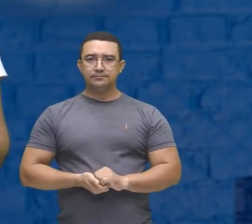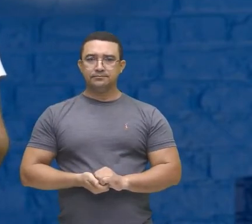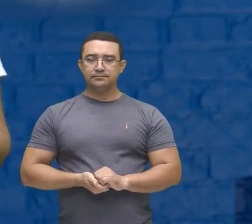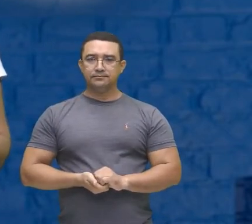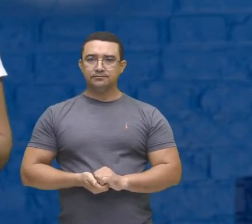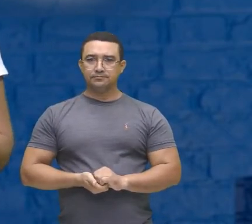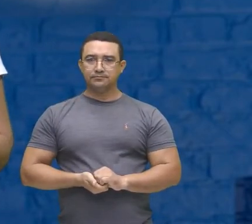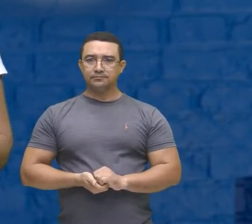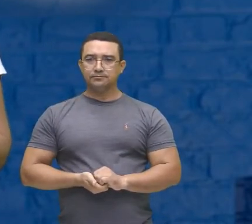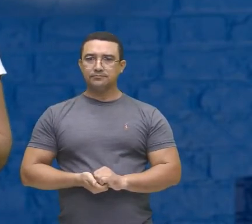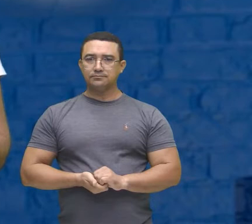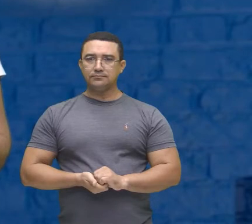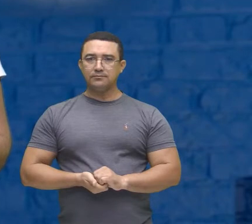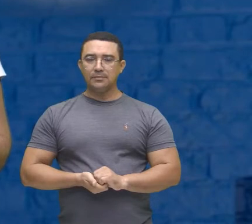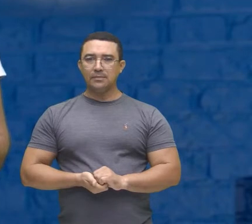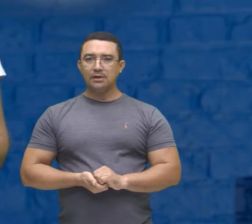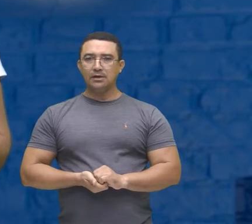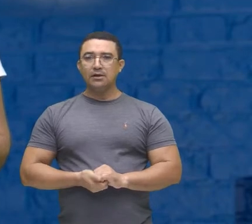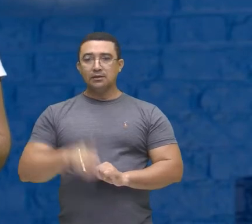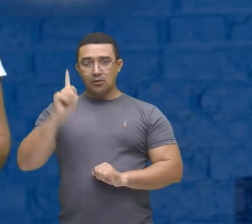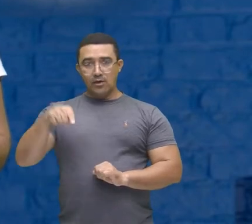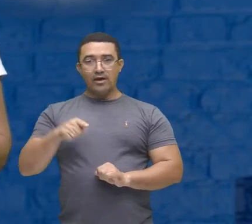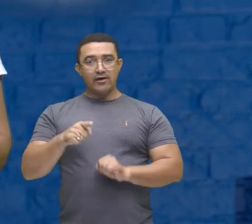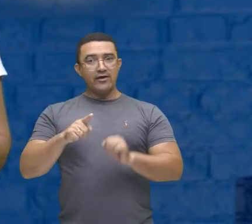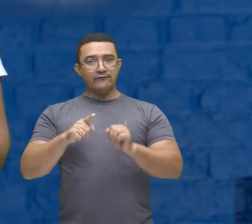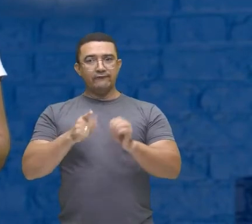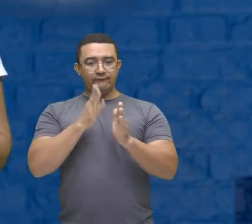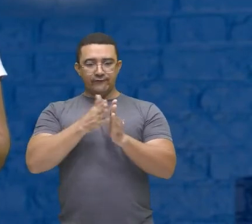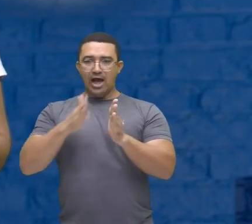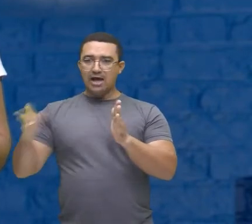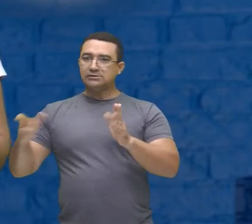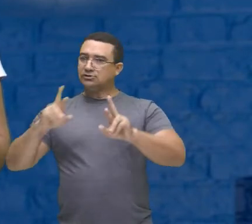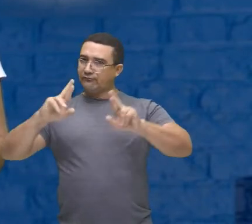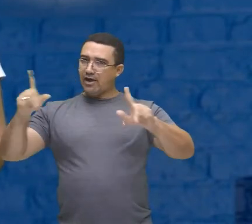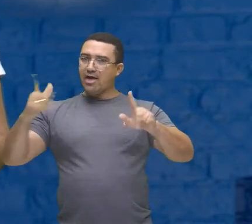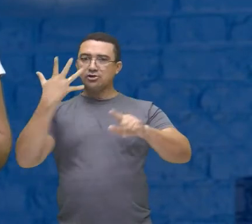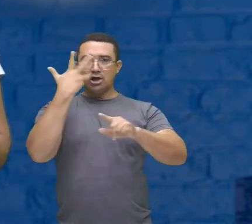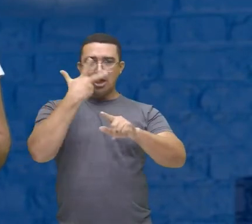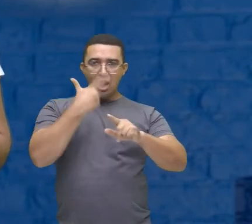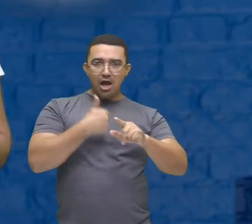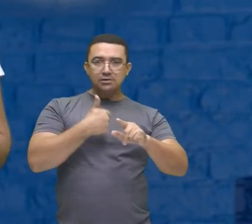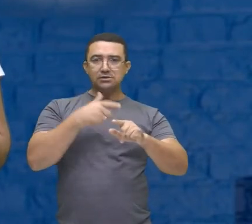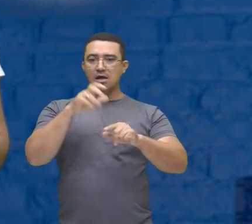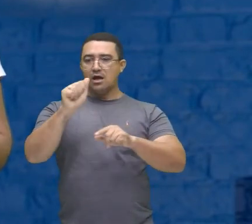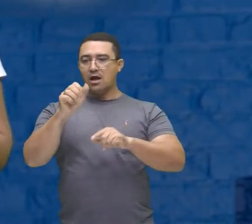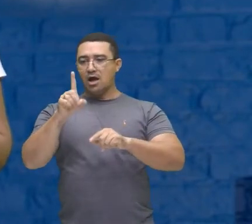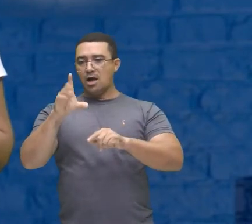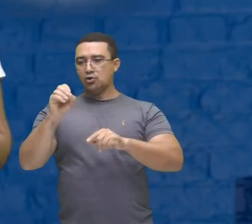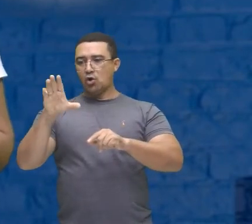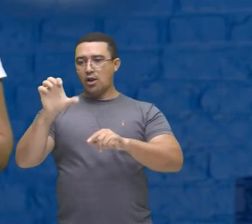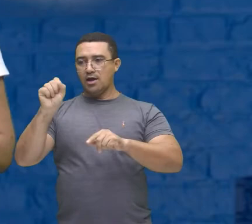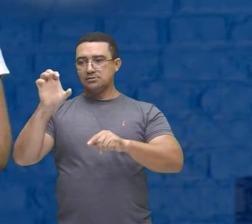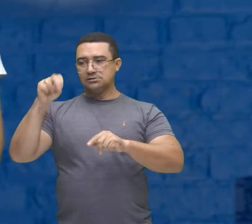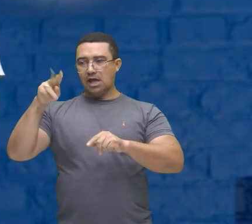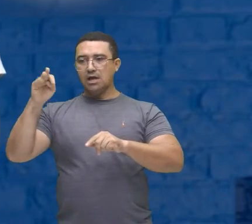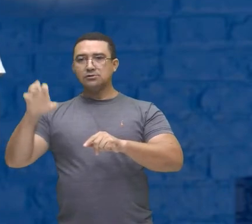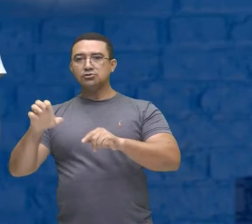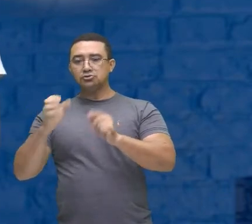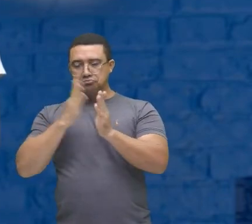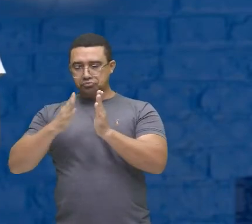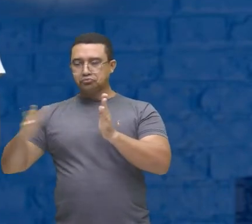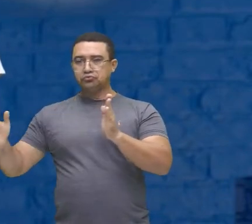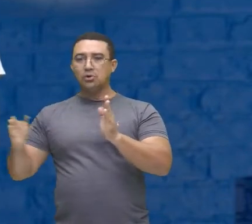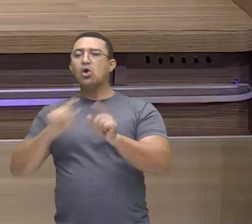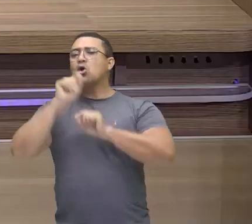adolescente, o senhor acabou de dizer que são fases distintas, né, mas com quantos anos então a criança pode tornar-se adolescente? Como é que se dá esse processo,